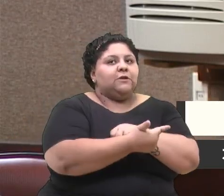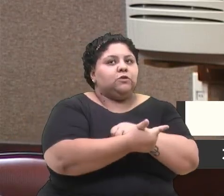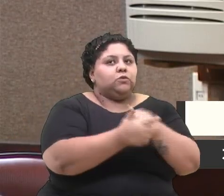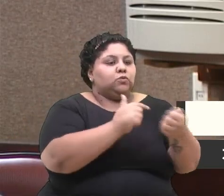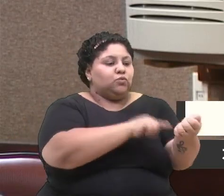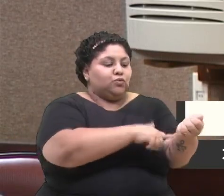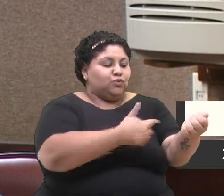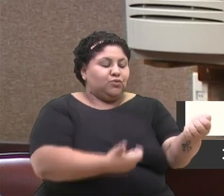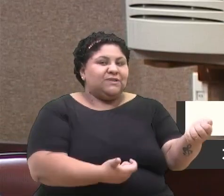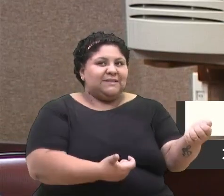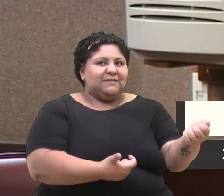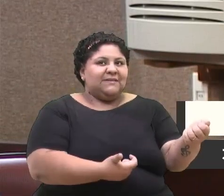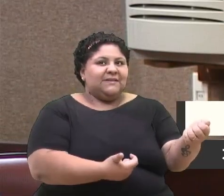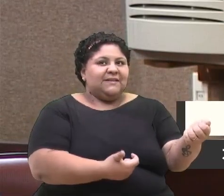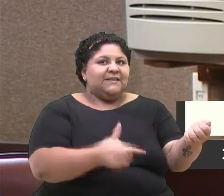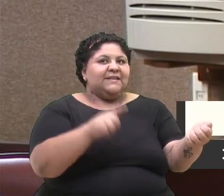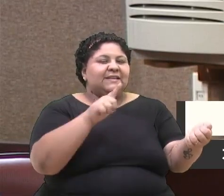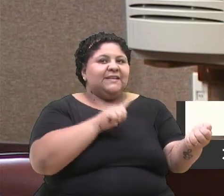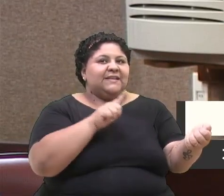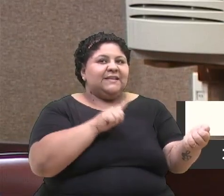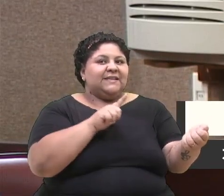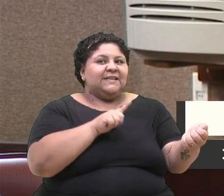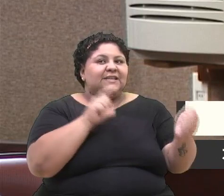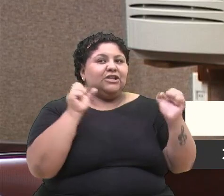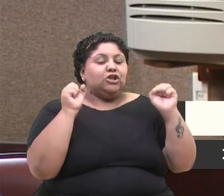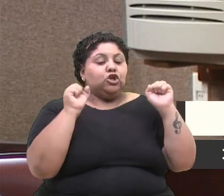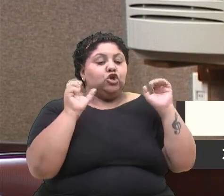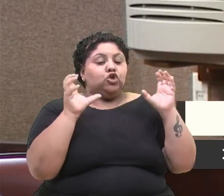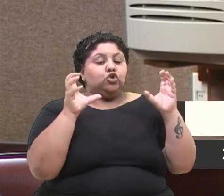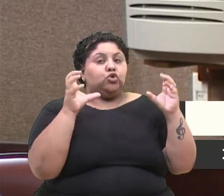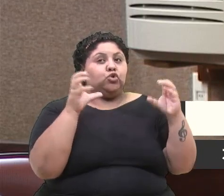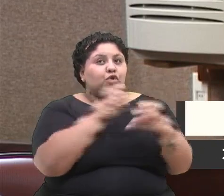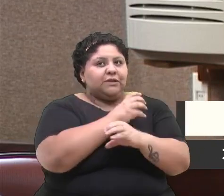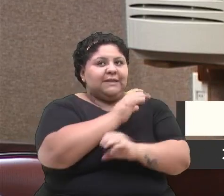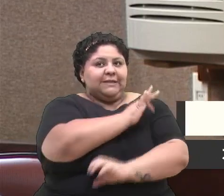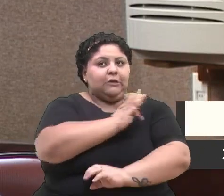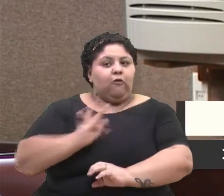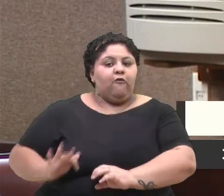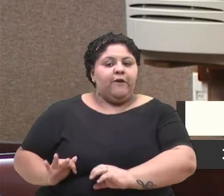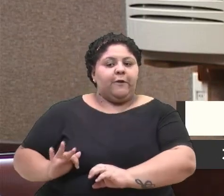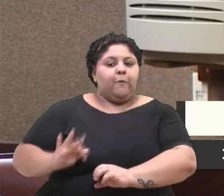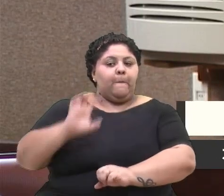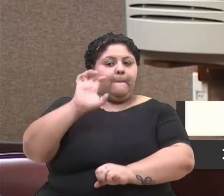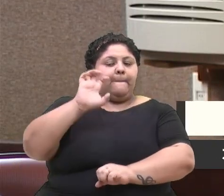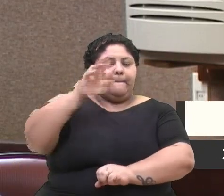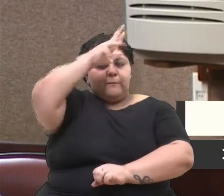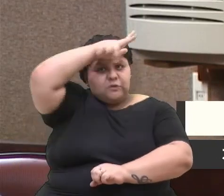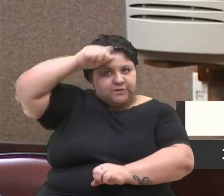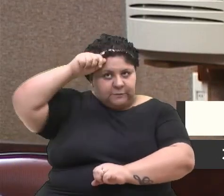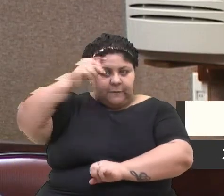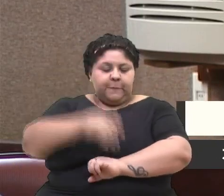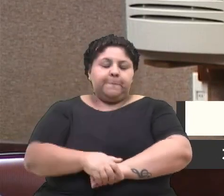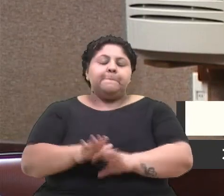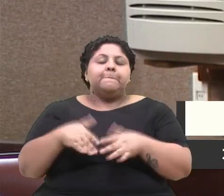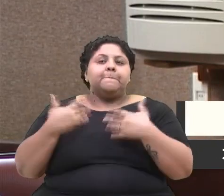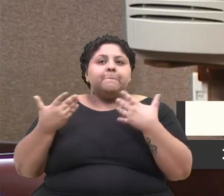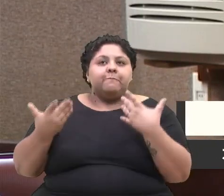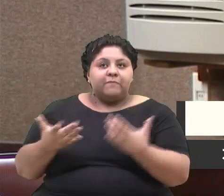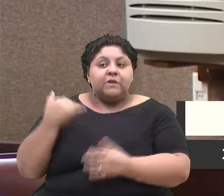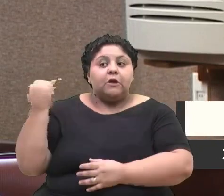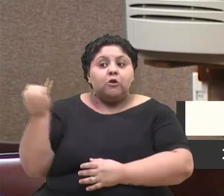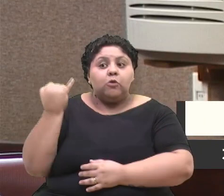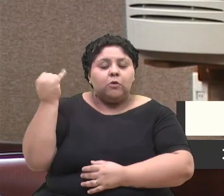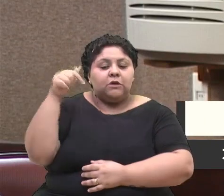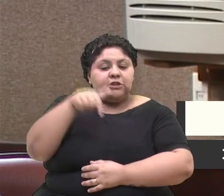qual incidirá em sua totalidade no governo municipal. Então, é importante a